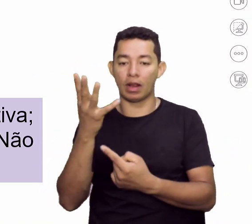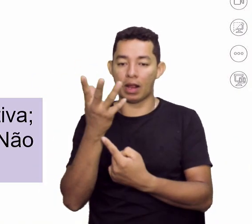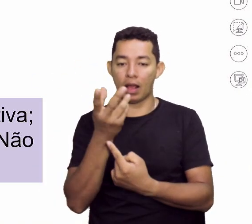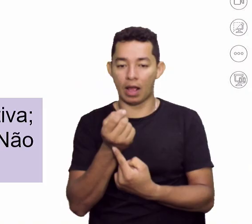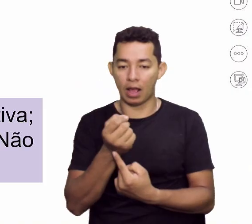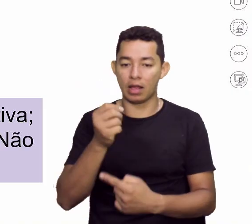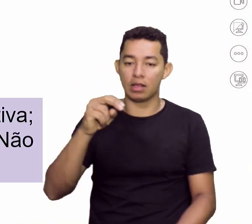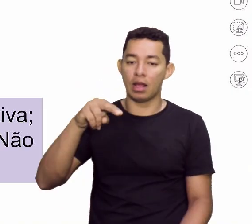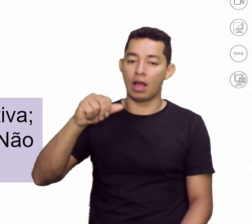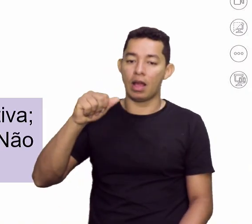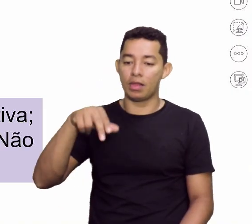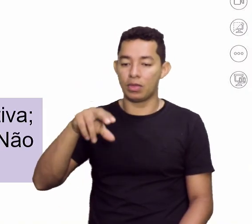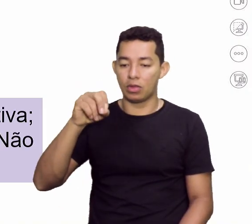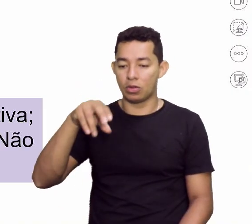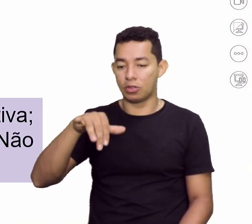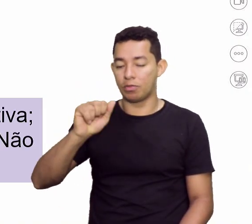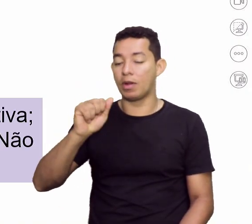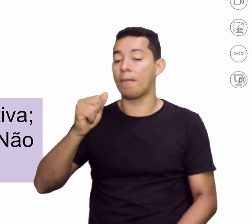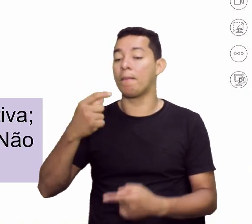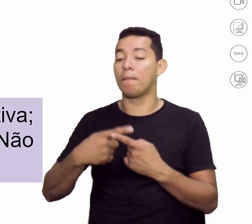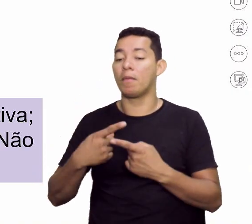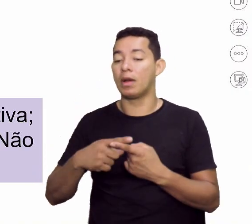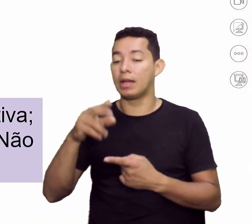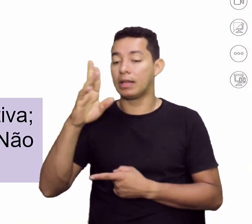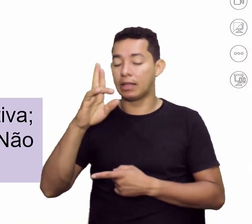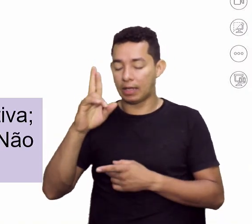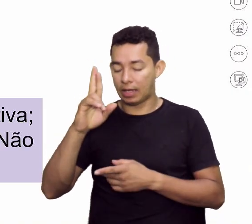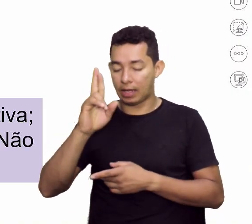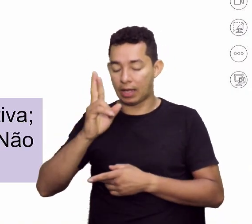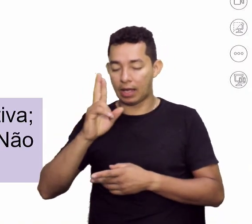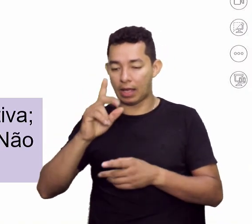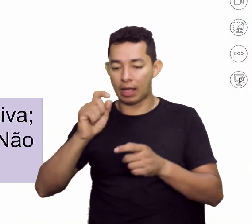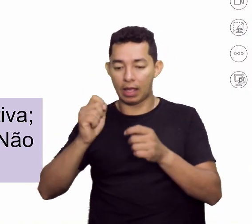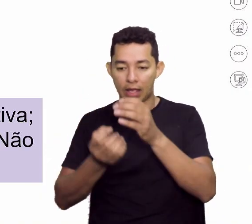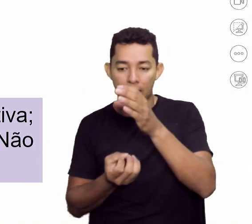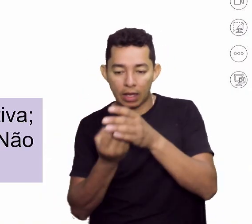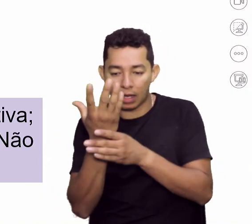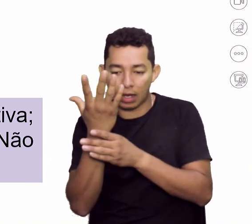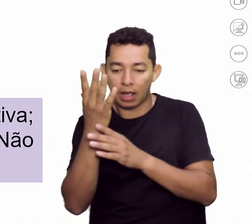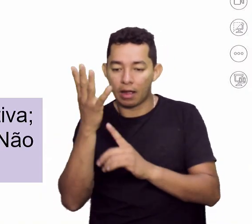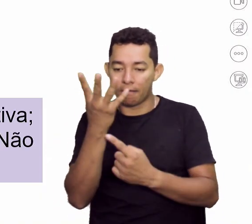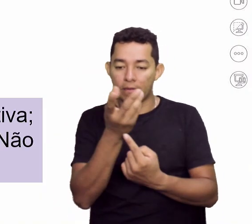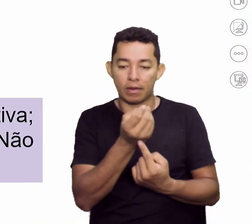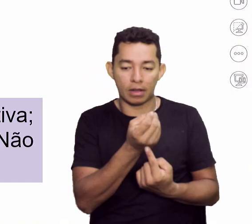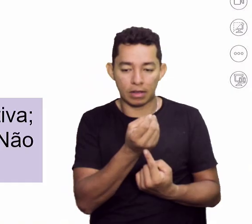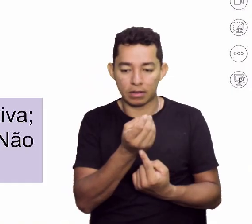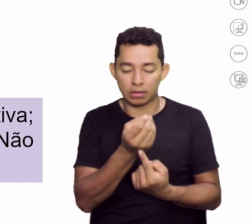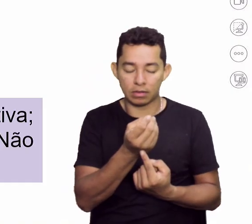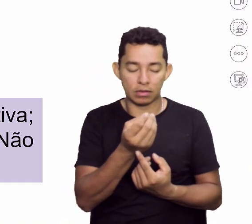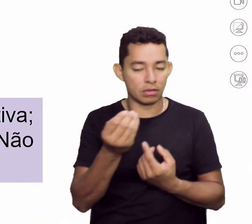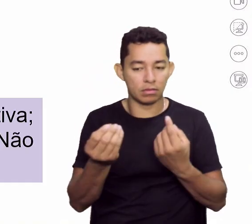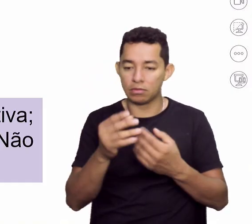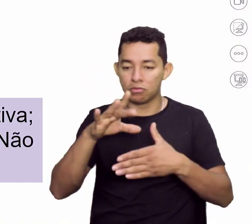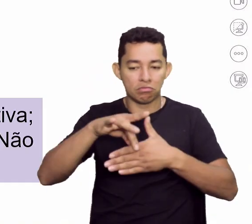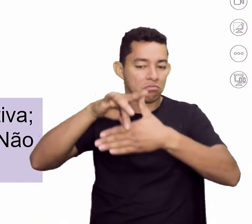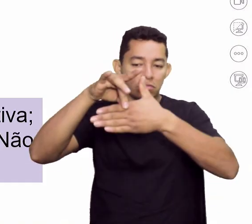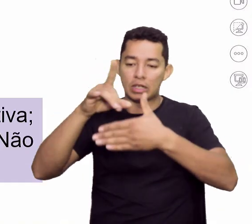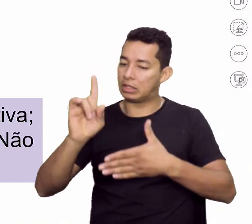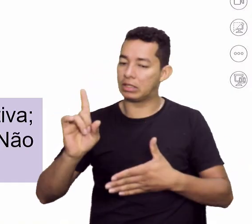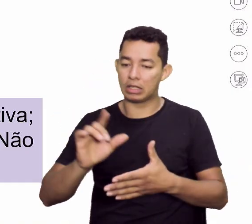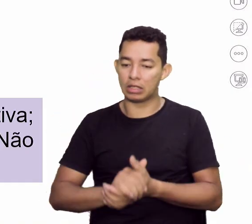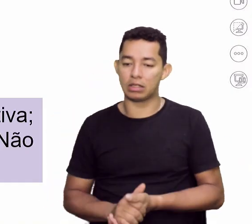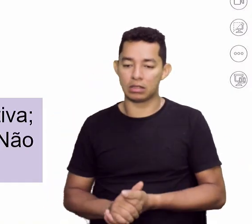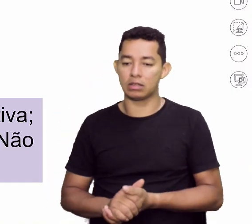características, porque quem fazia não era destacado. Você não sabe como a gente sabe o nome